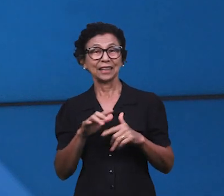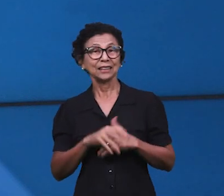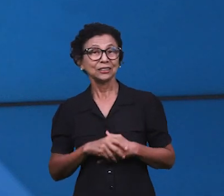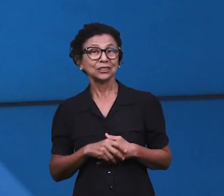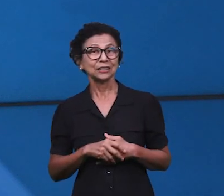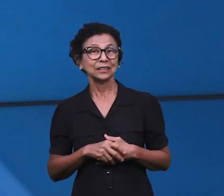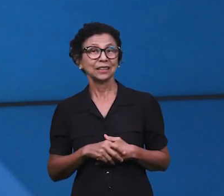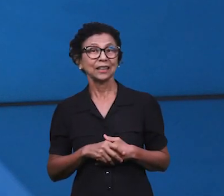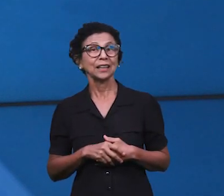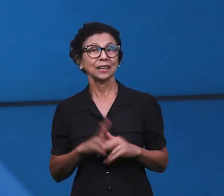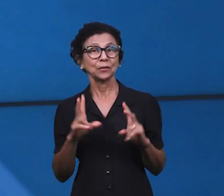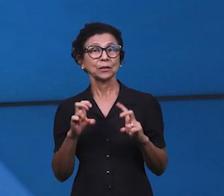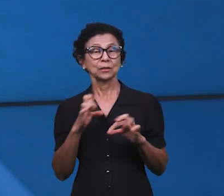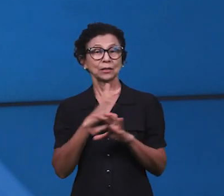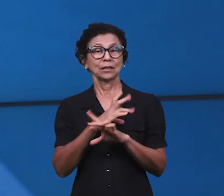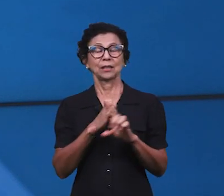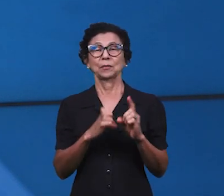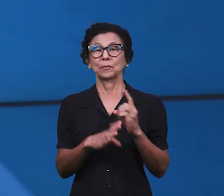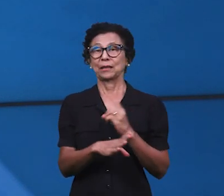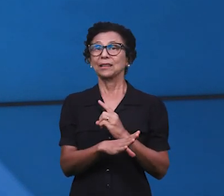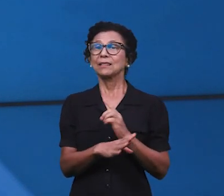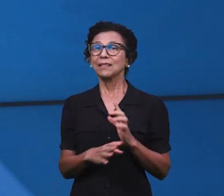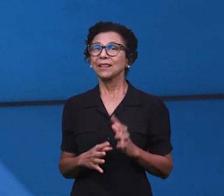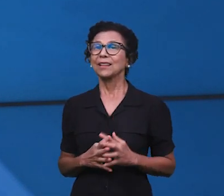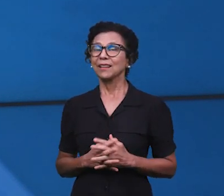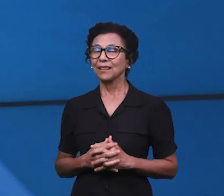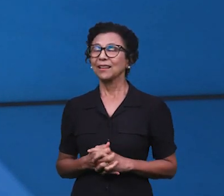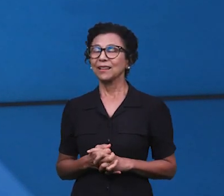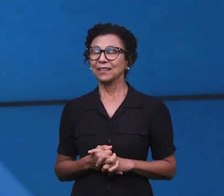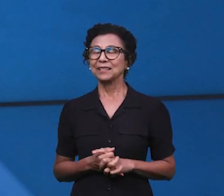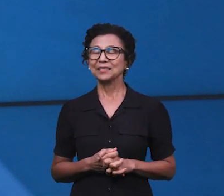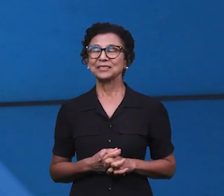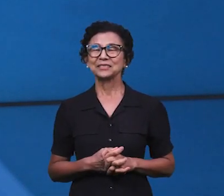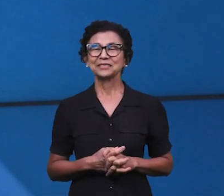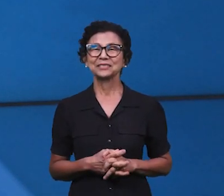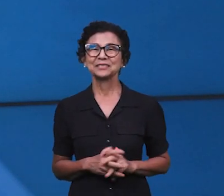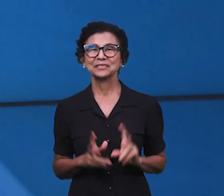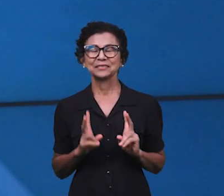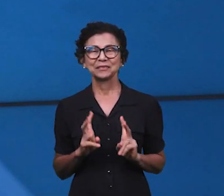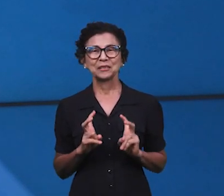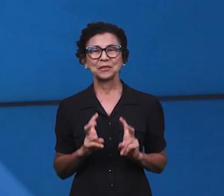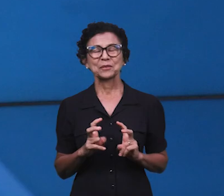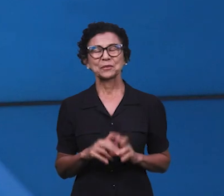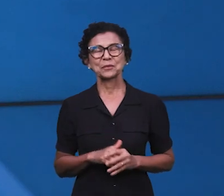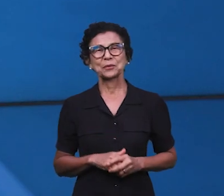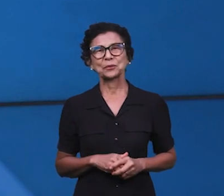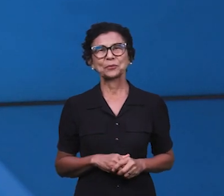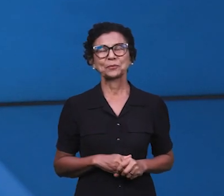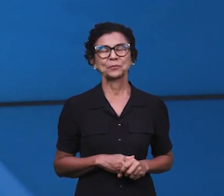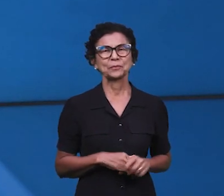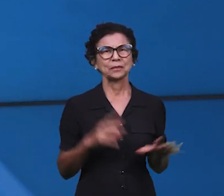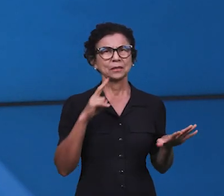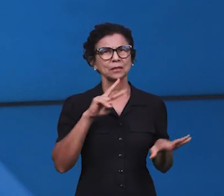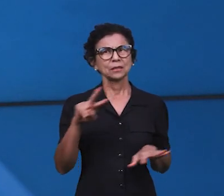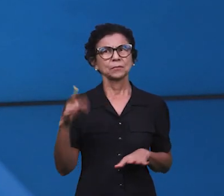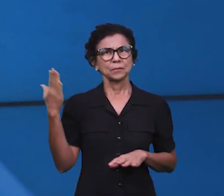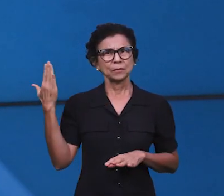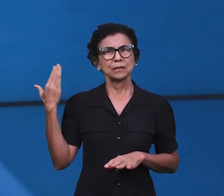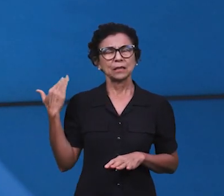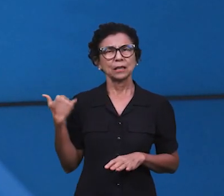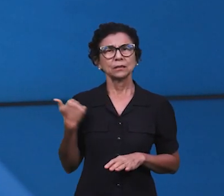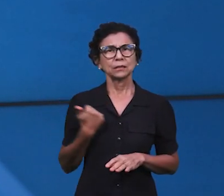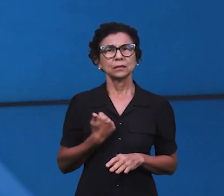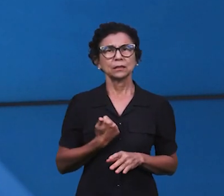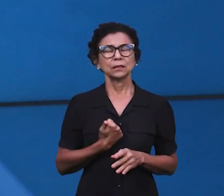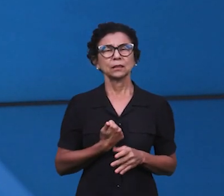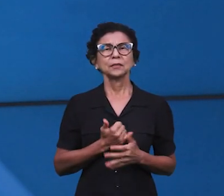e falando sobre o assunto da escola bíblica, o próprio assunto da escola bíblica, que é um assunto que foi passado na semana